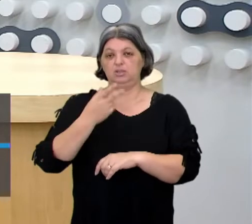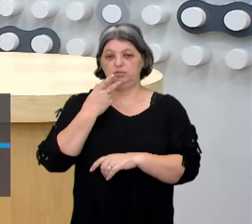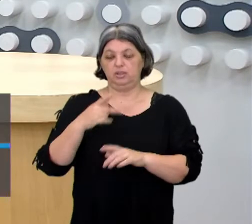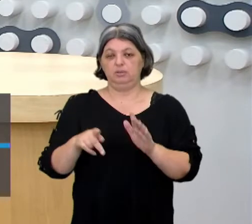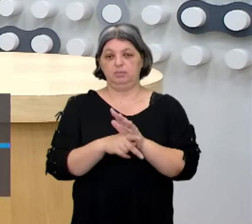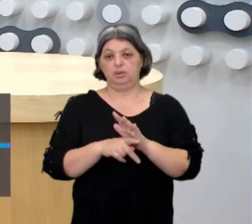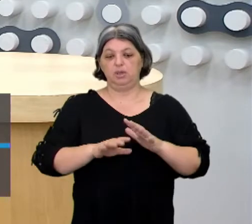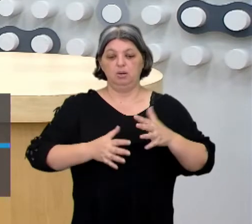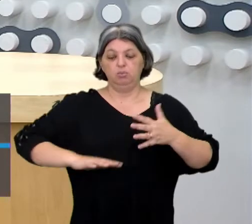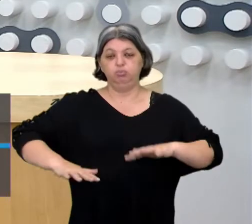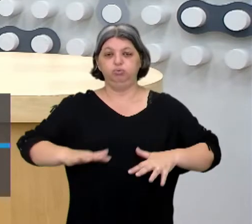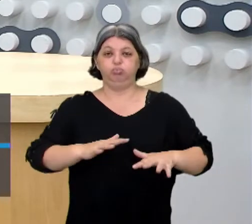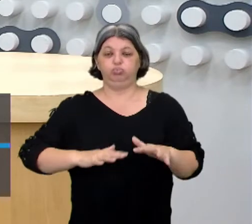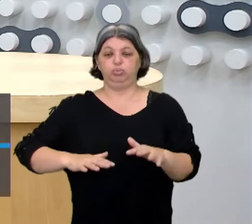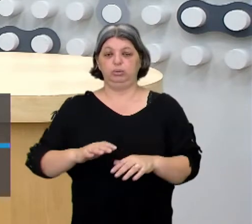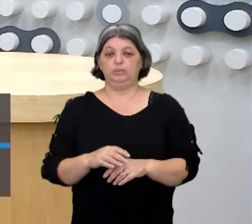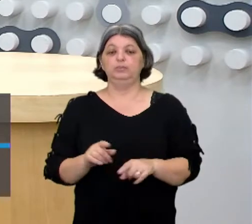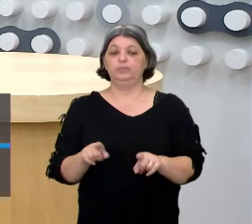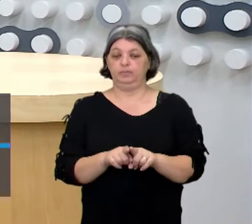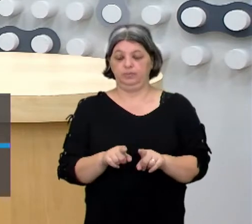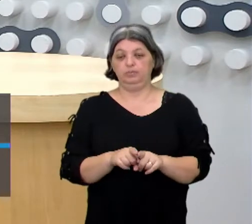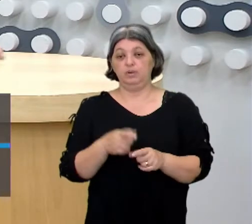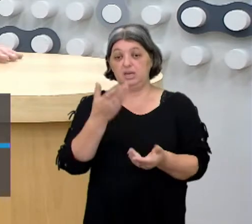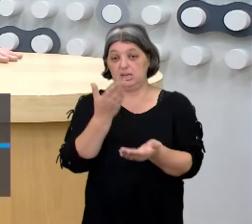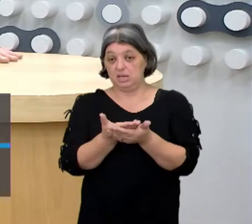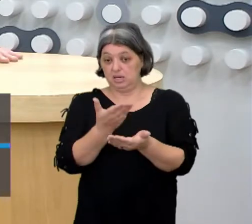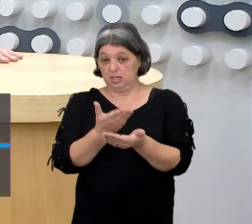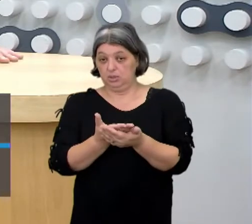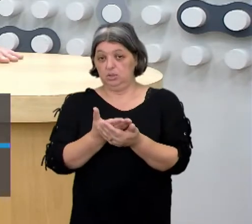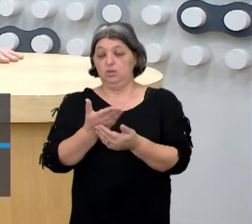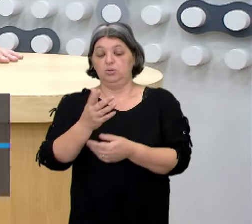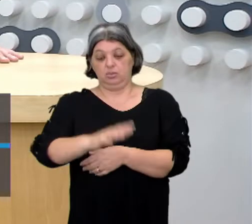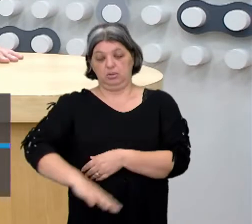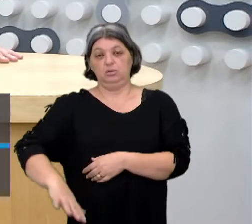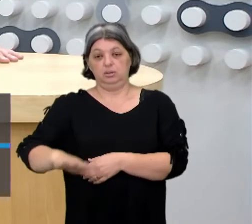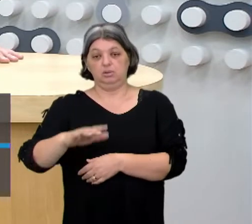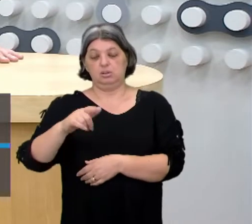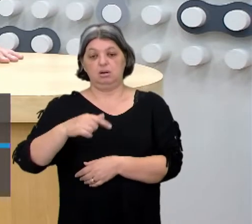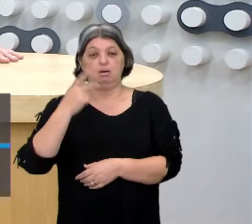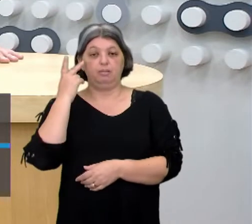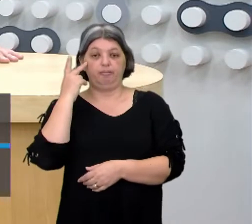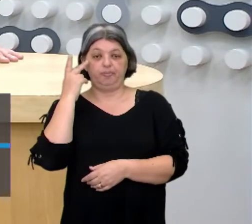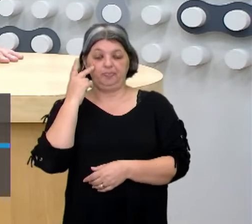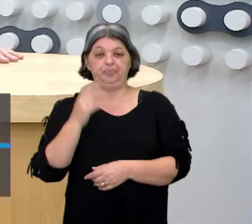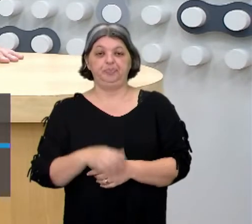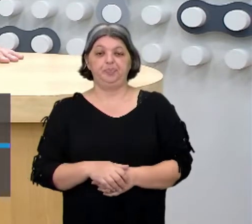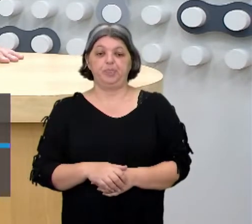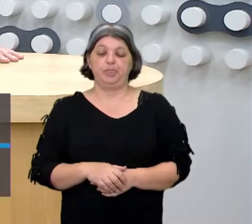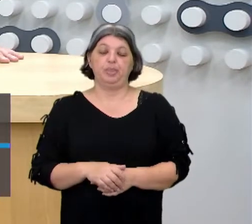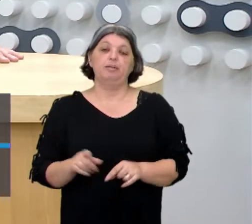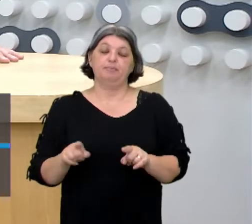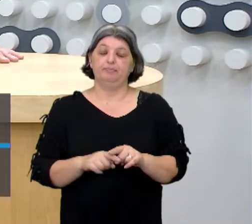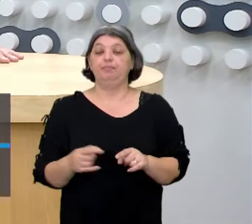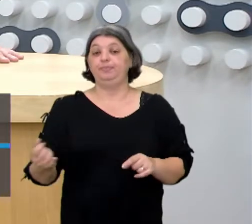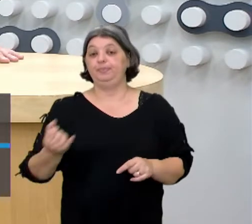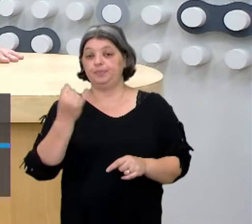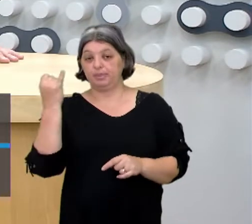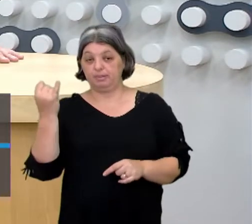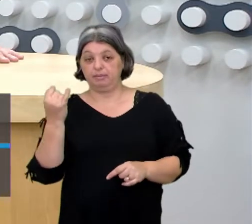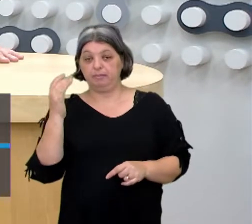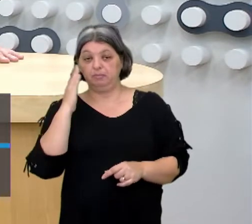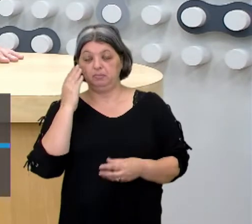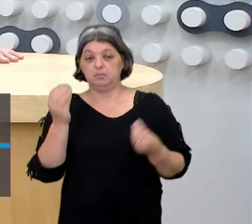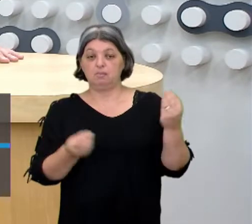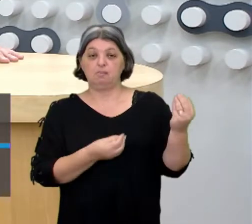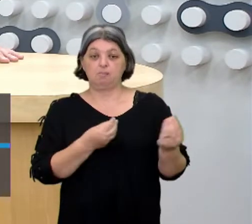né? Inclusive estudos aqui no nosso território, né? Então é importante, né, saber dessas